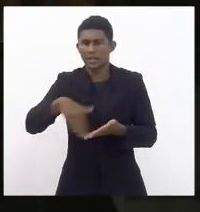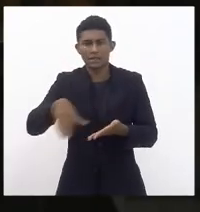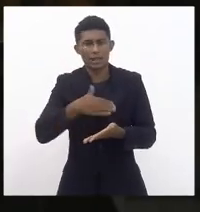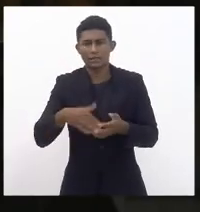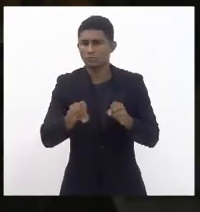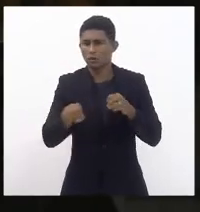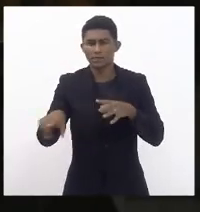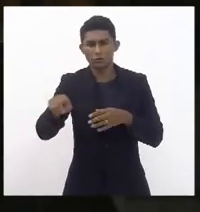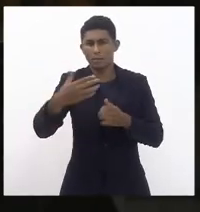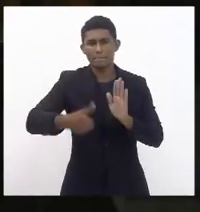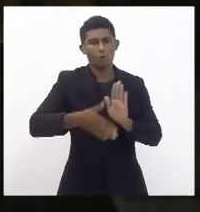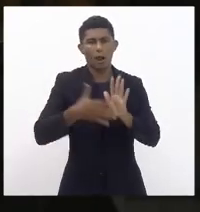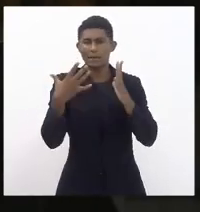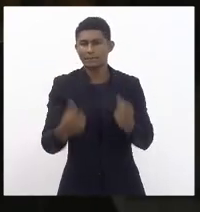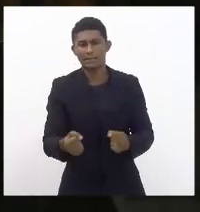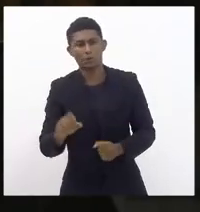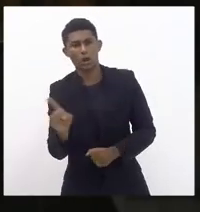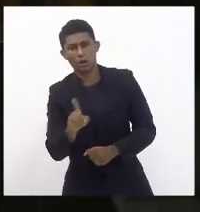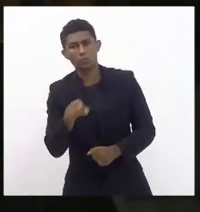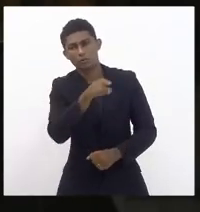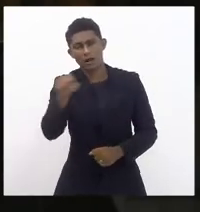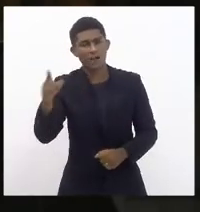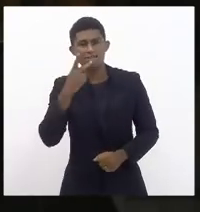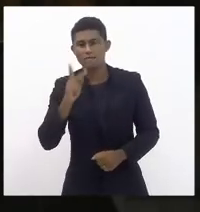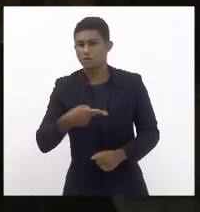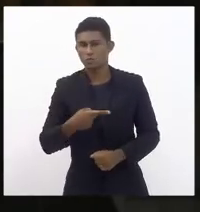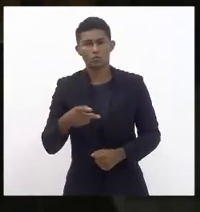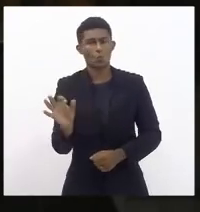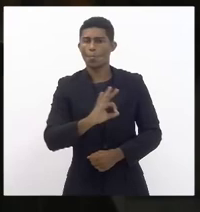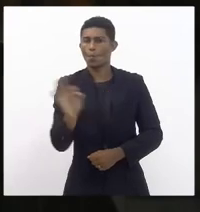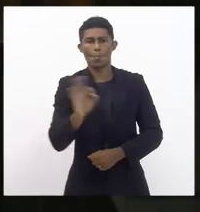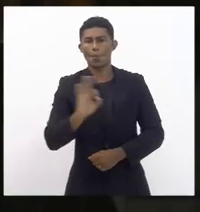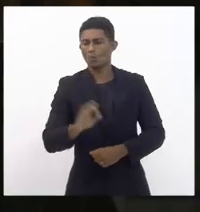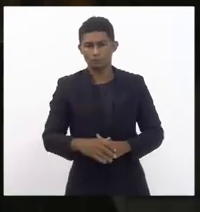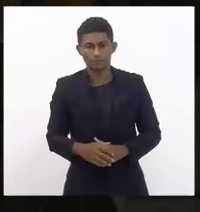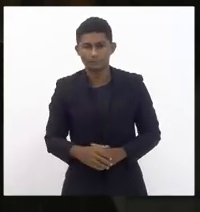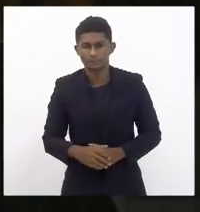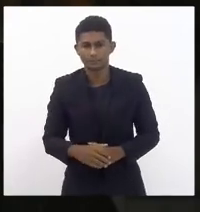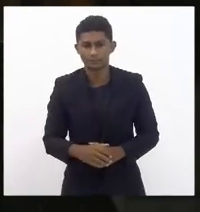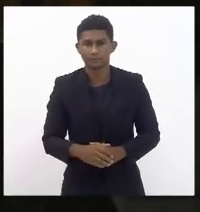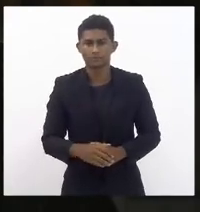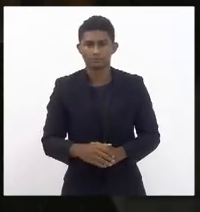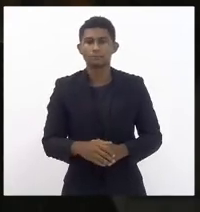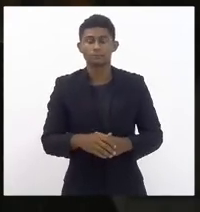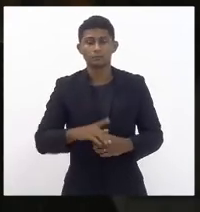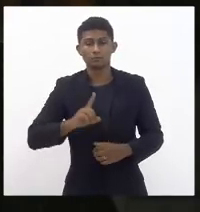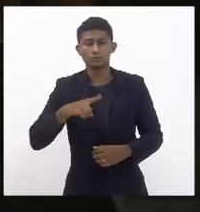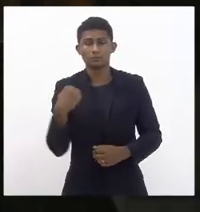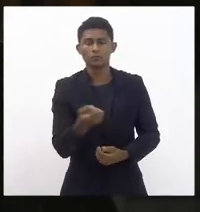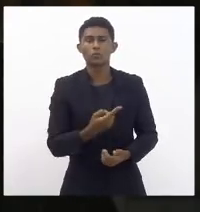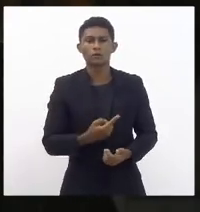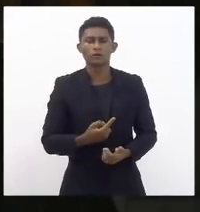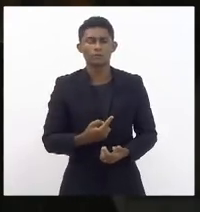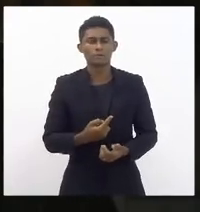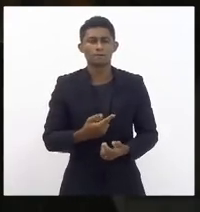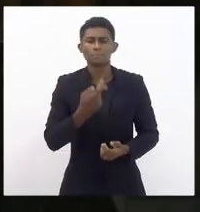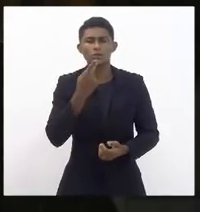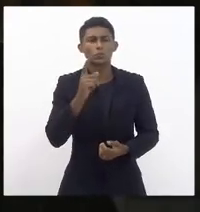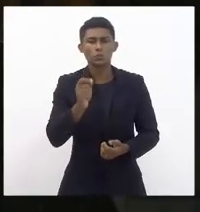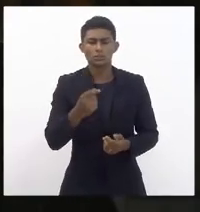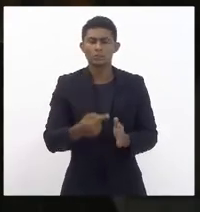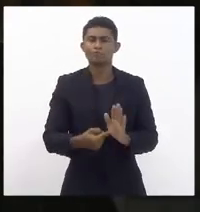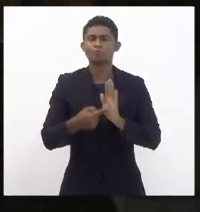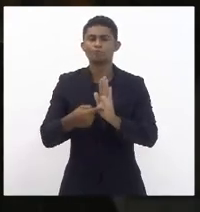aceitar essa proposta ou não e a gente tu colocou quem tem dia que